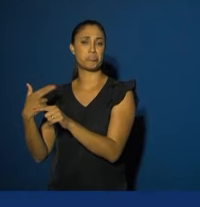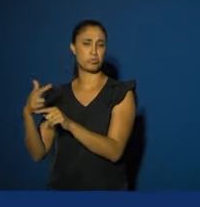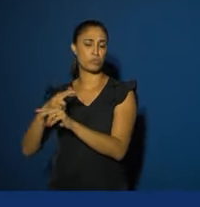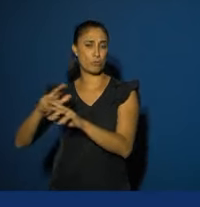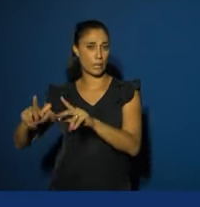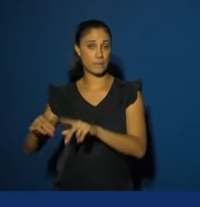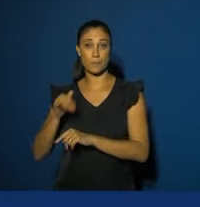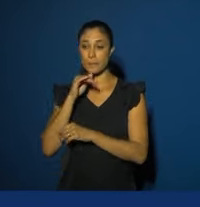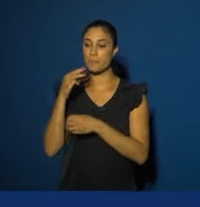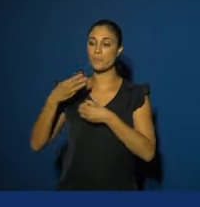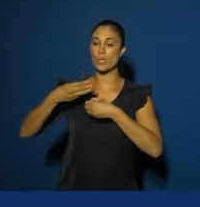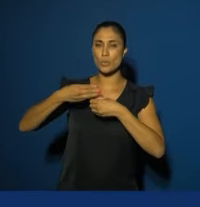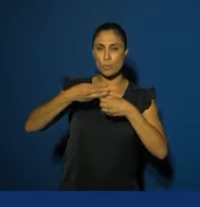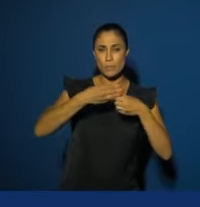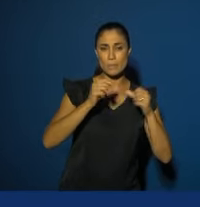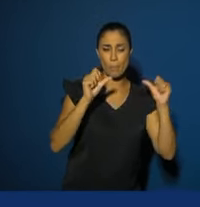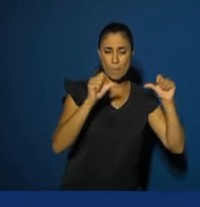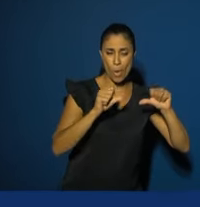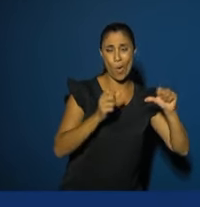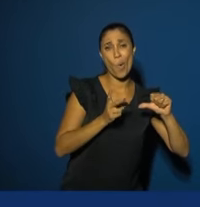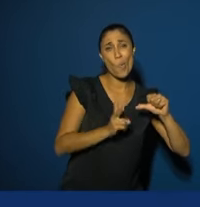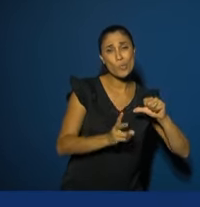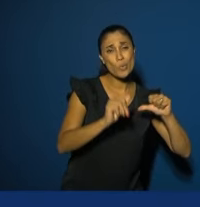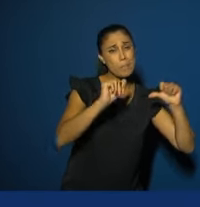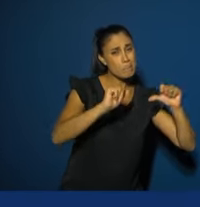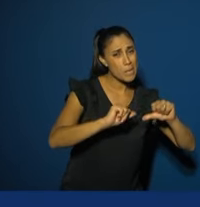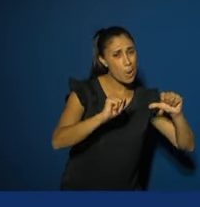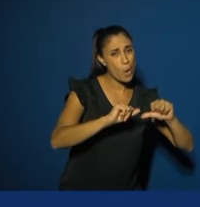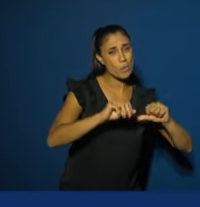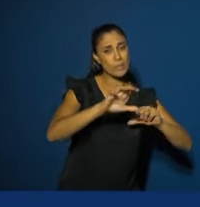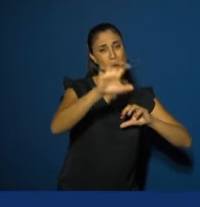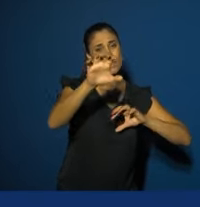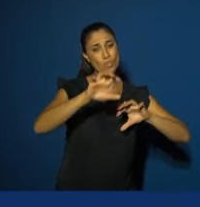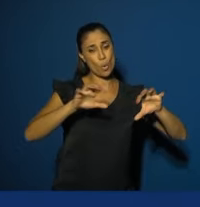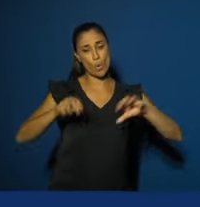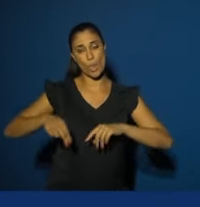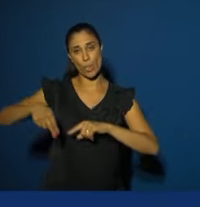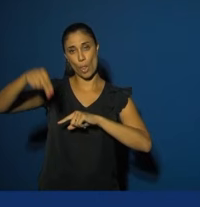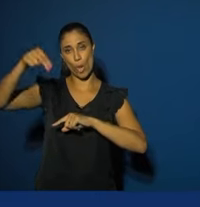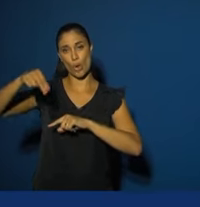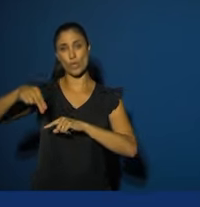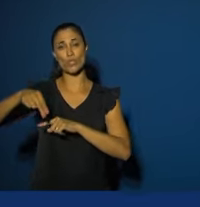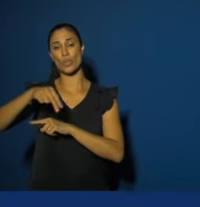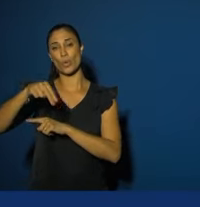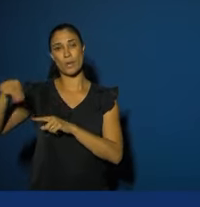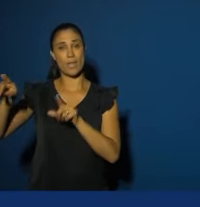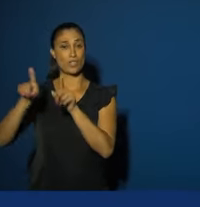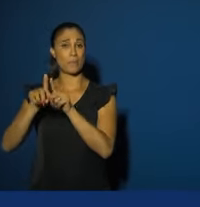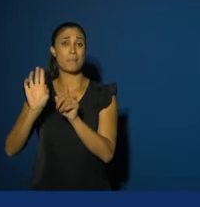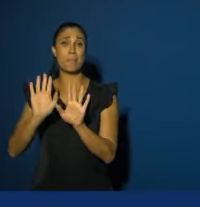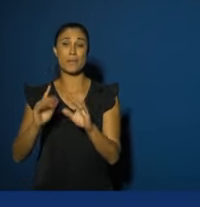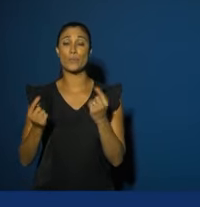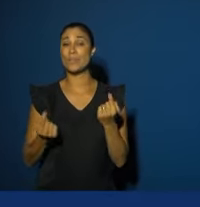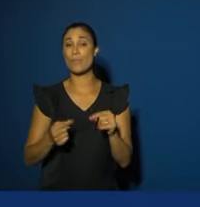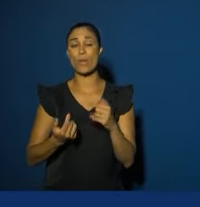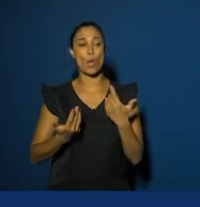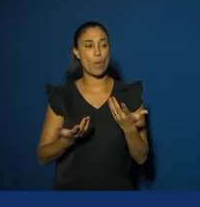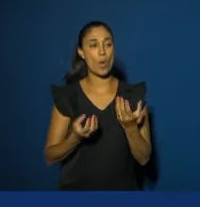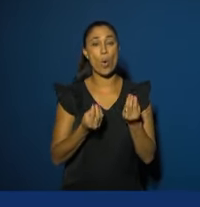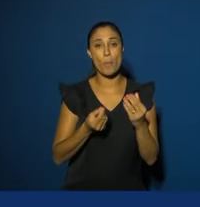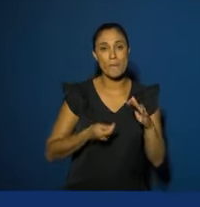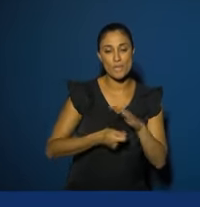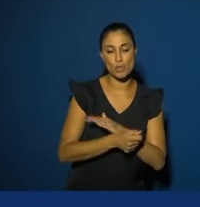municípios né piores continuam piores e estão nas regiões norte nordeste acho que o desafio é como é que a gente consegue trazer mais